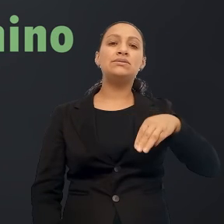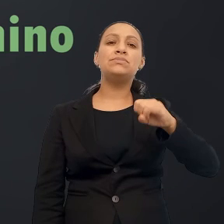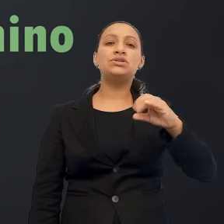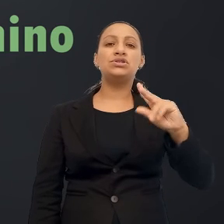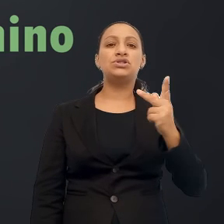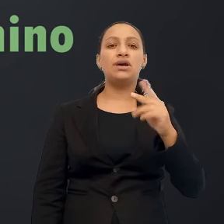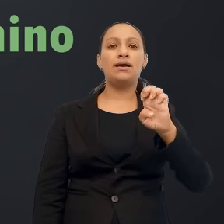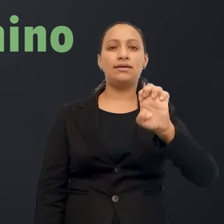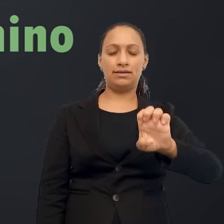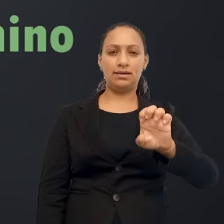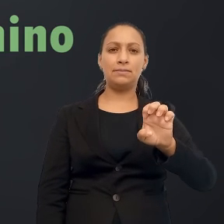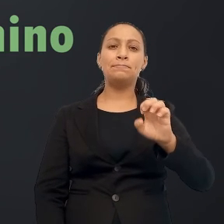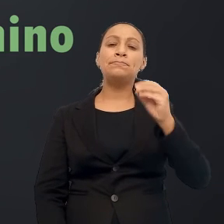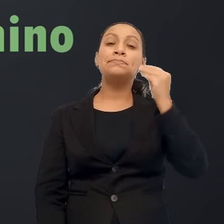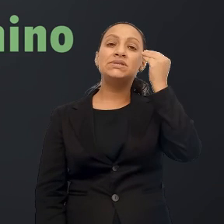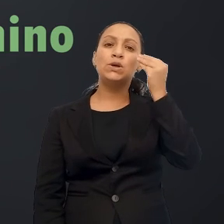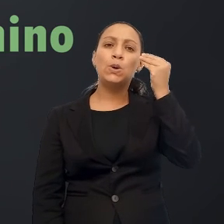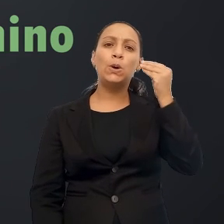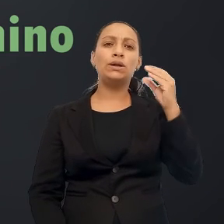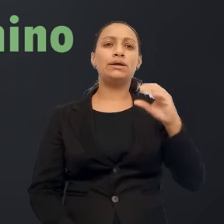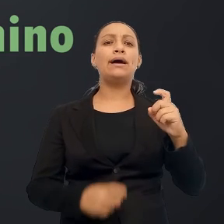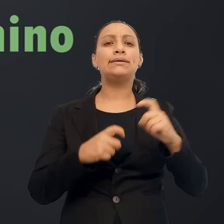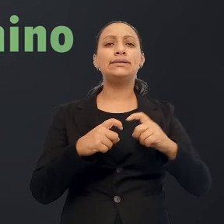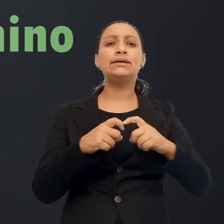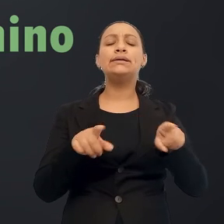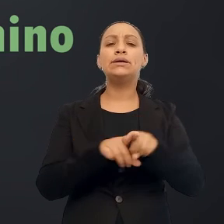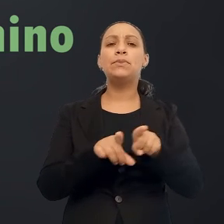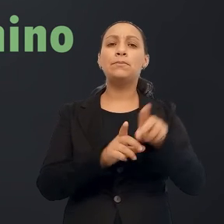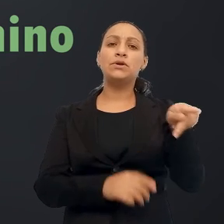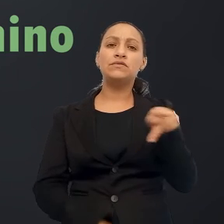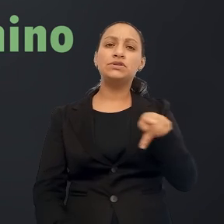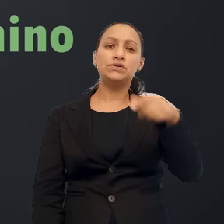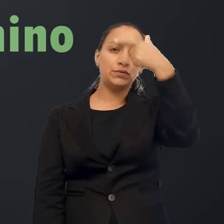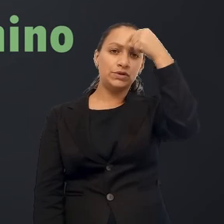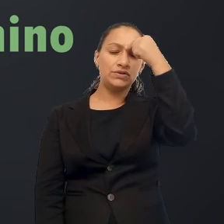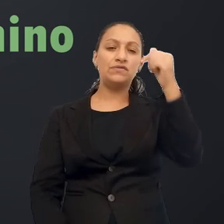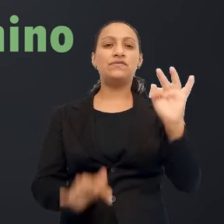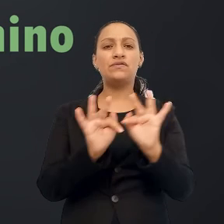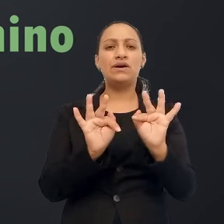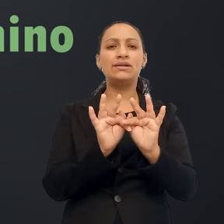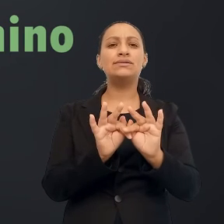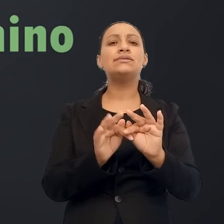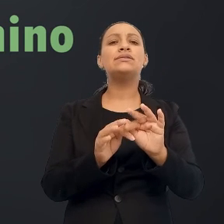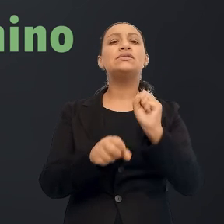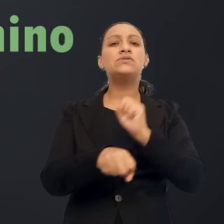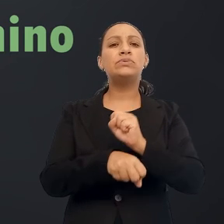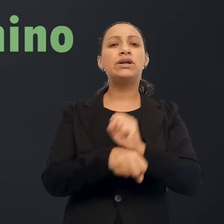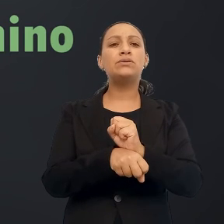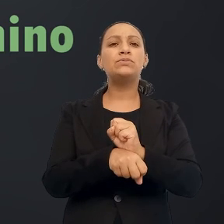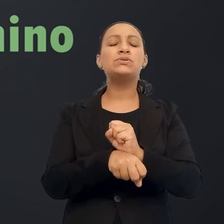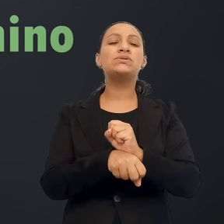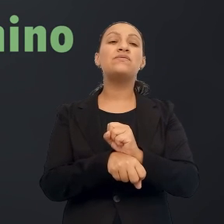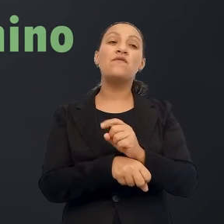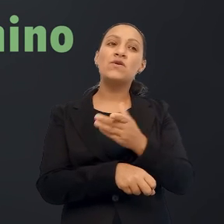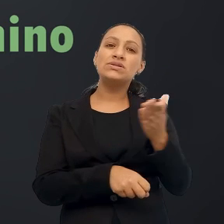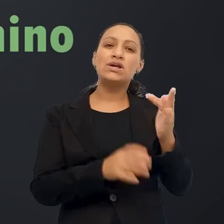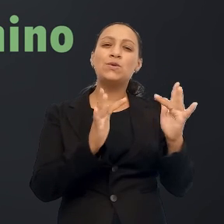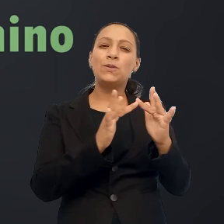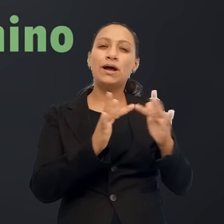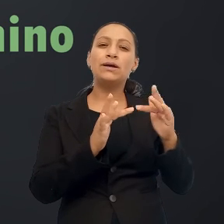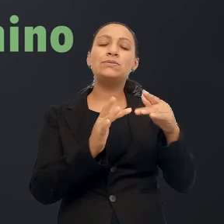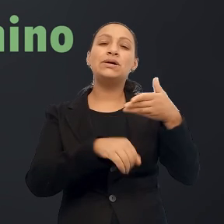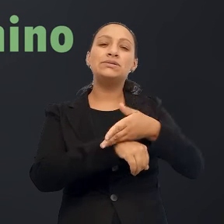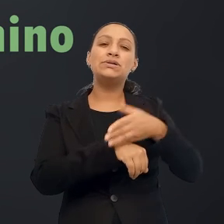Trindade, psicóloga clínica e professora da Universidade Fevale. Esperamos contar com a participação de vocês mais vezes aqui no programa.